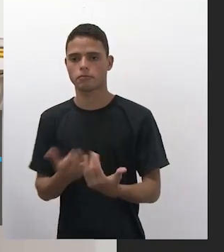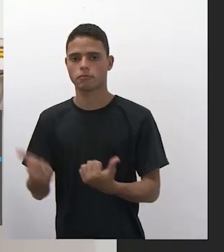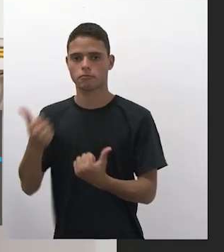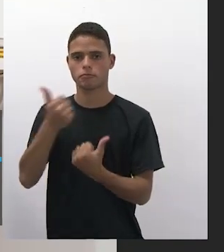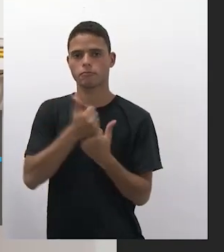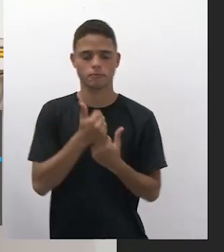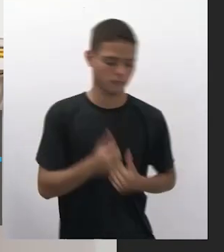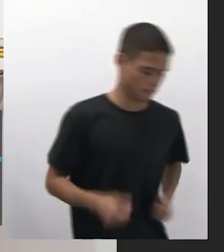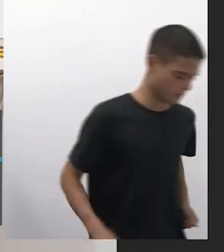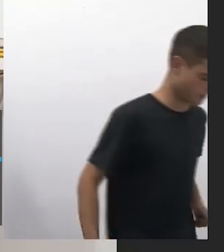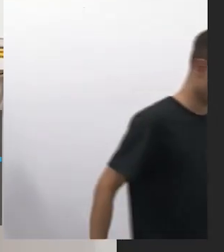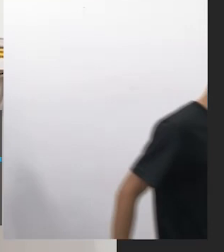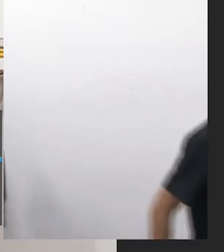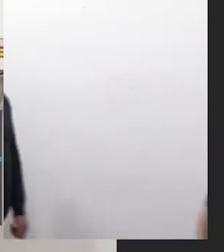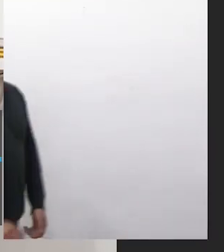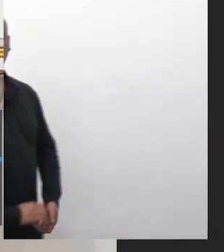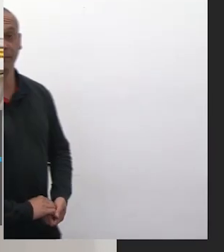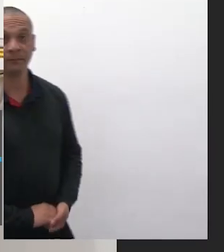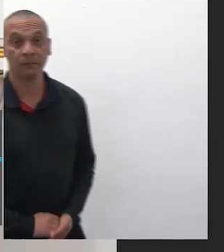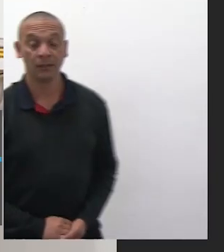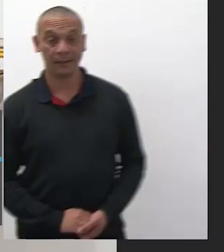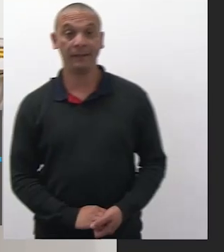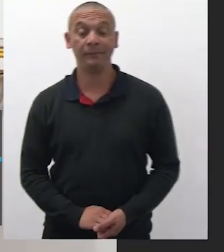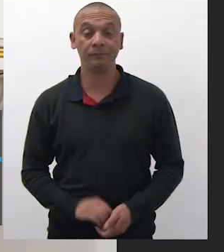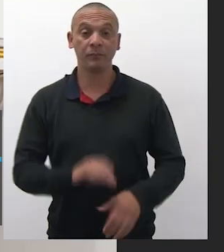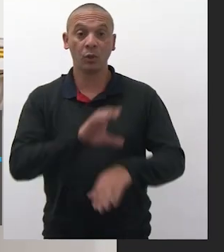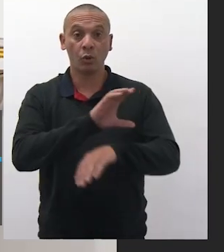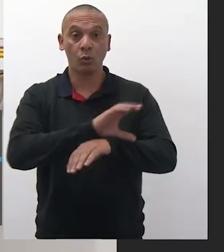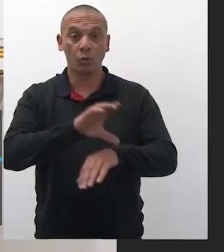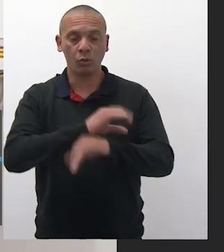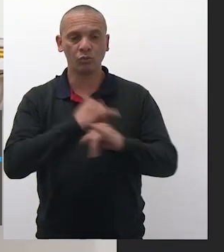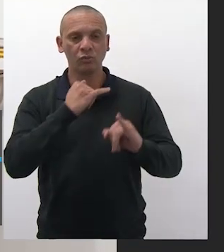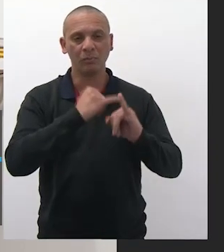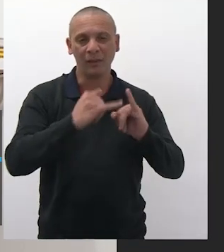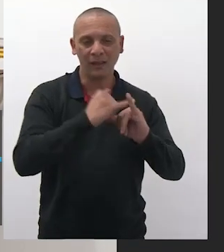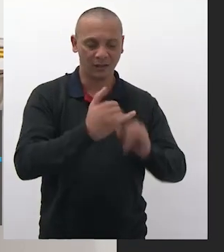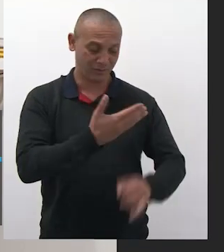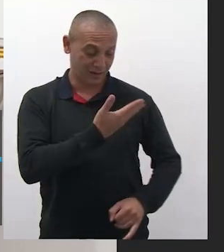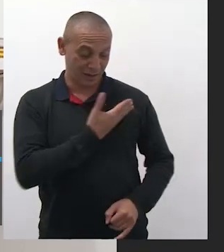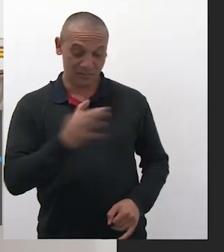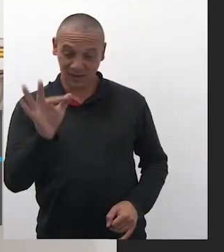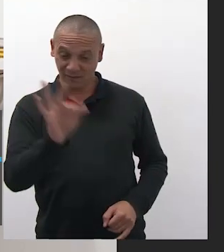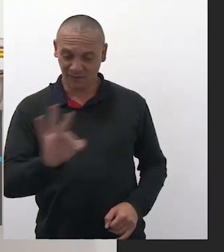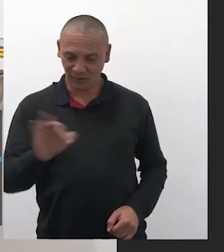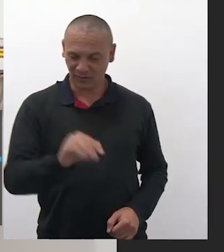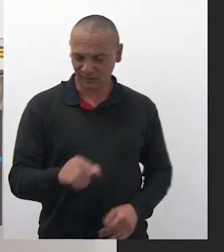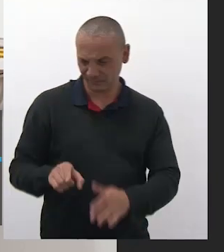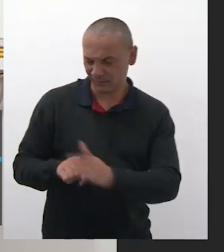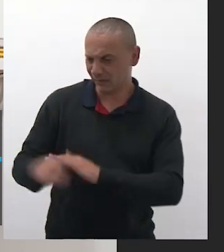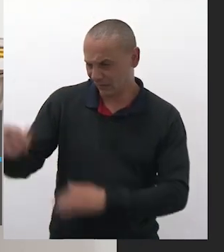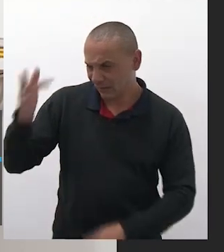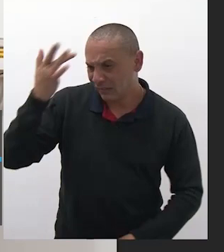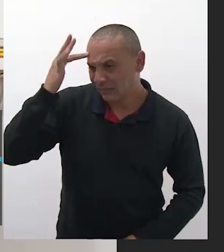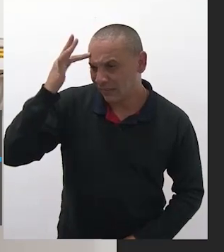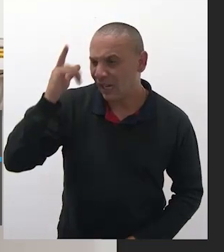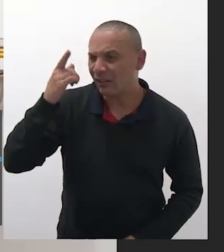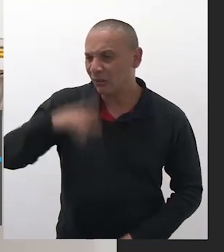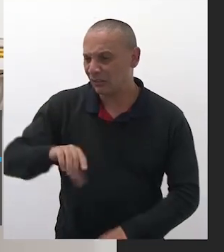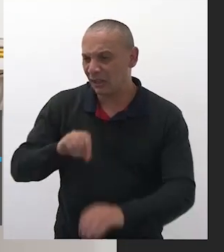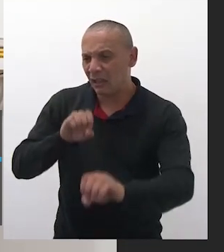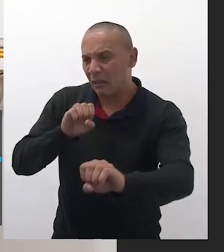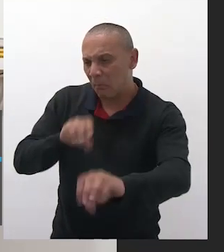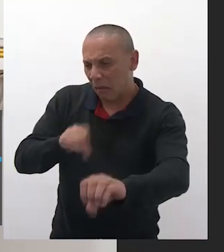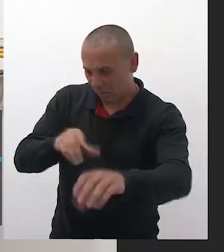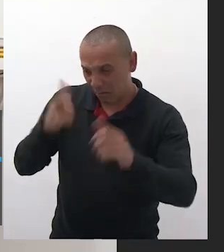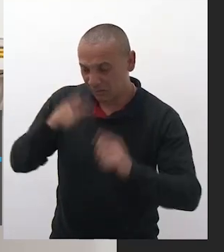curso, vem uma colega da faculdade e me diz assim, você acha que você vai conseguir dar aula conversando